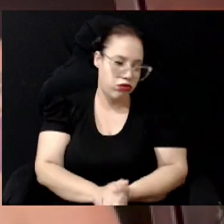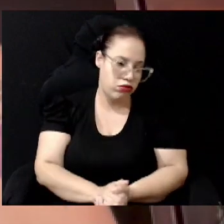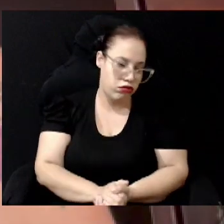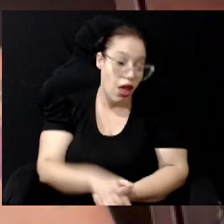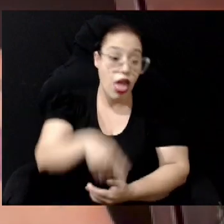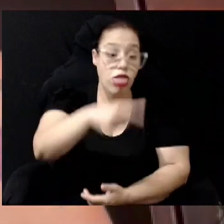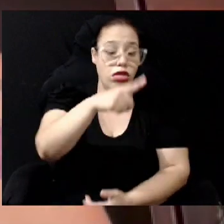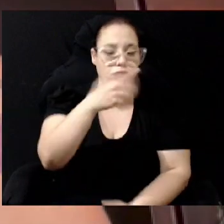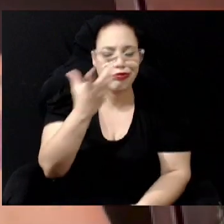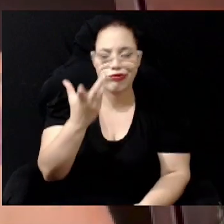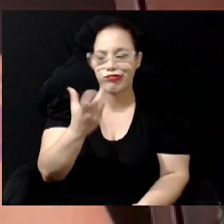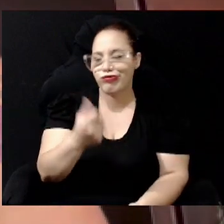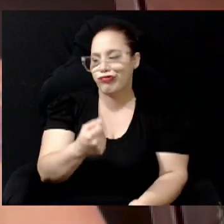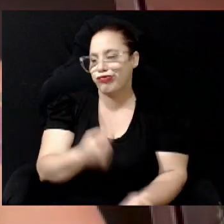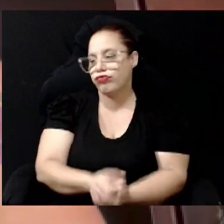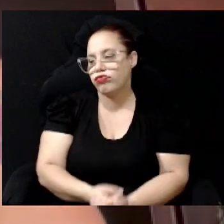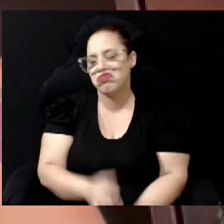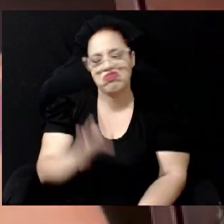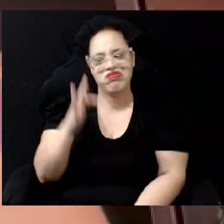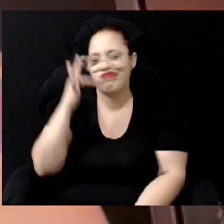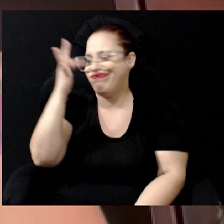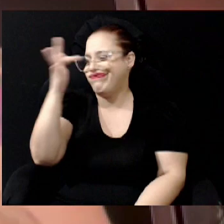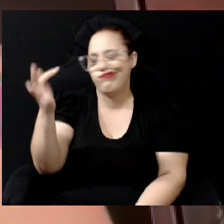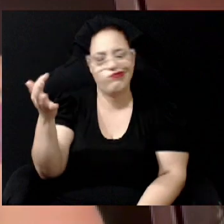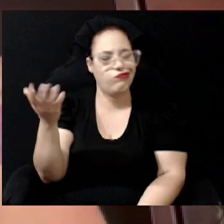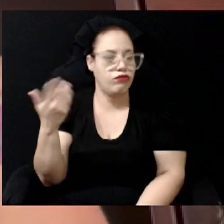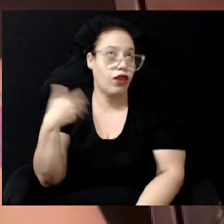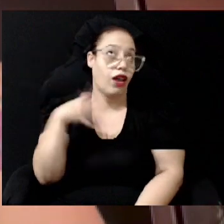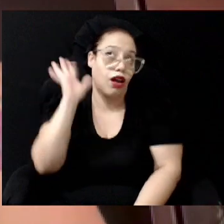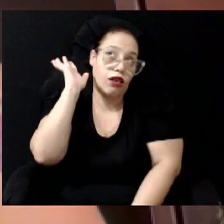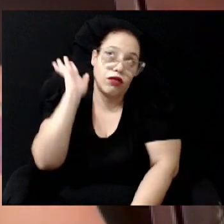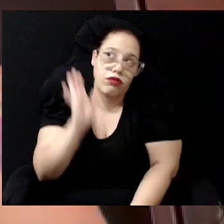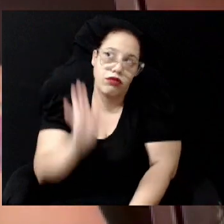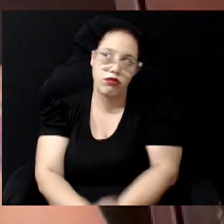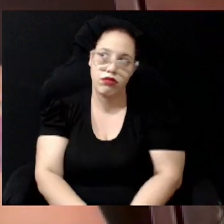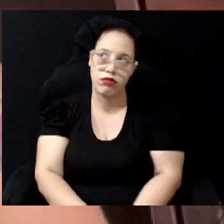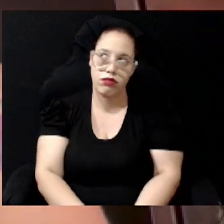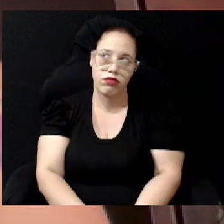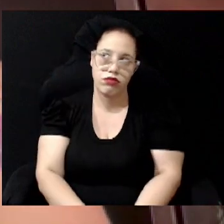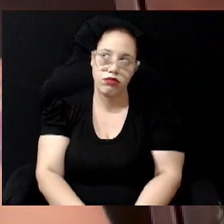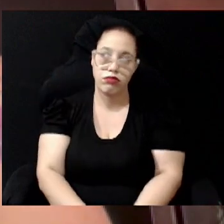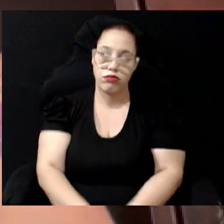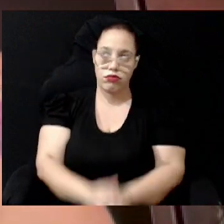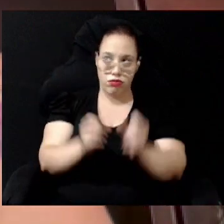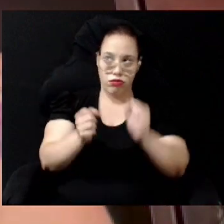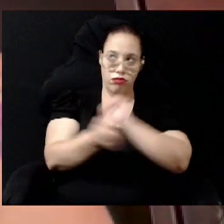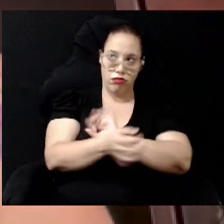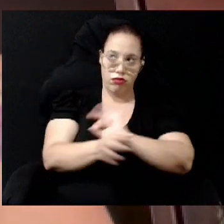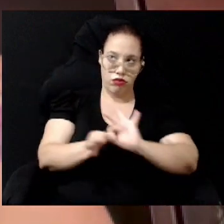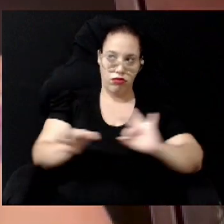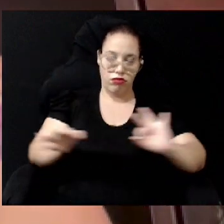sem perspectiva, né? Então, você fica imobilizado. E isso